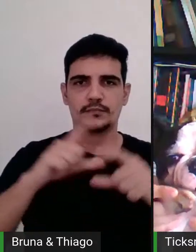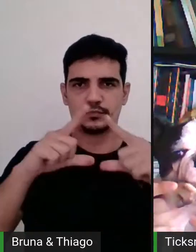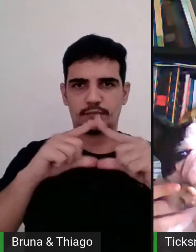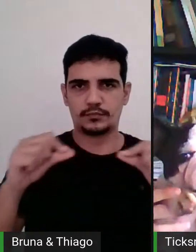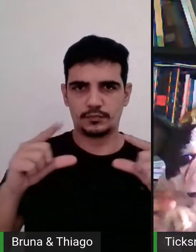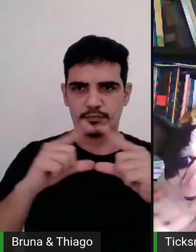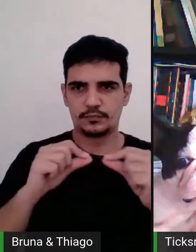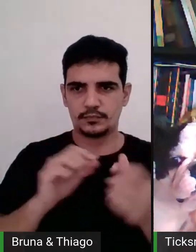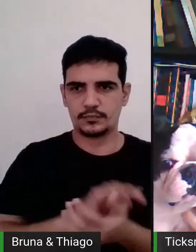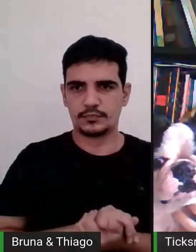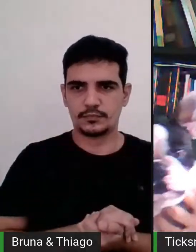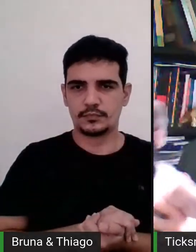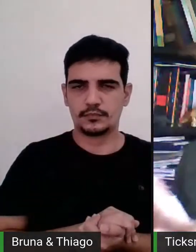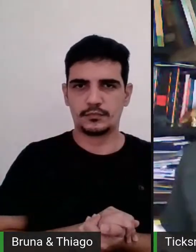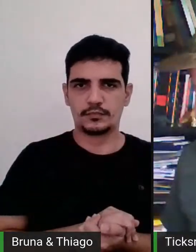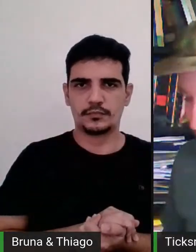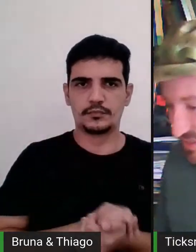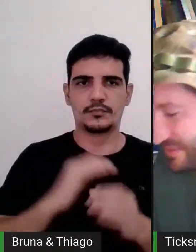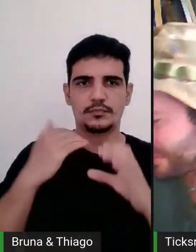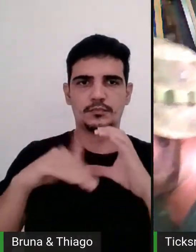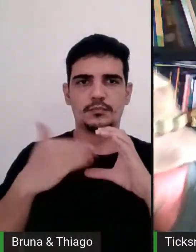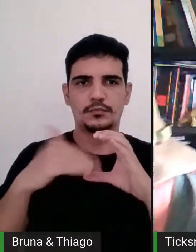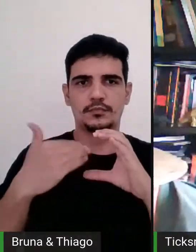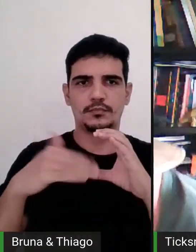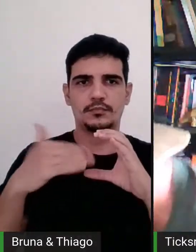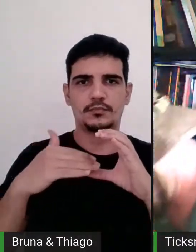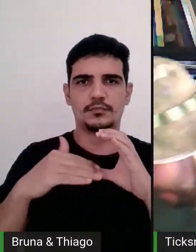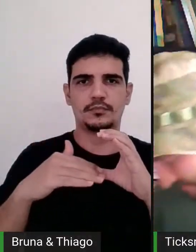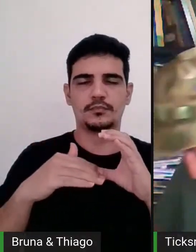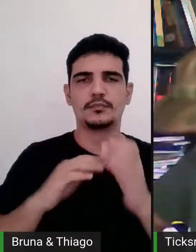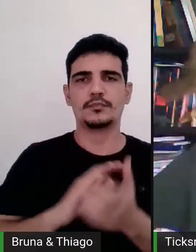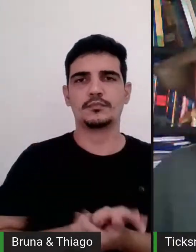vai estar vai ser enviado o link para vocês, tá bom?